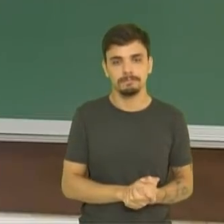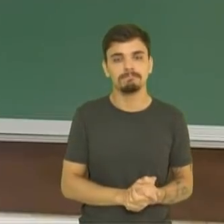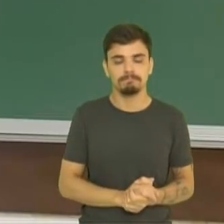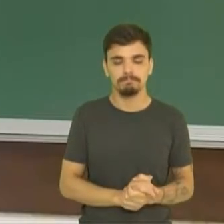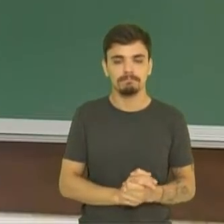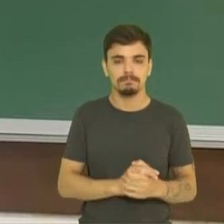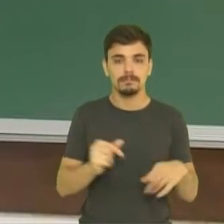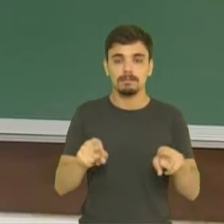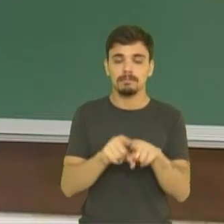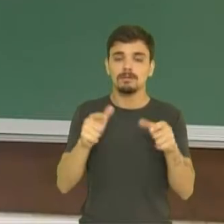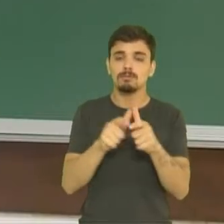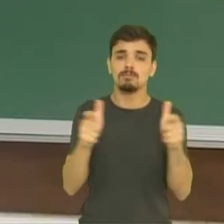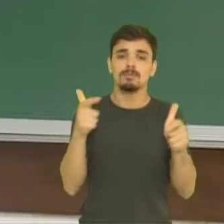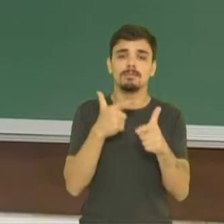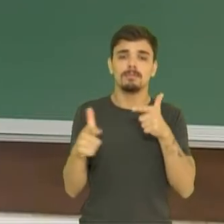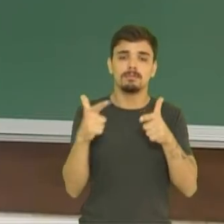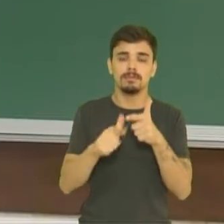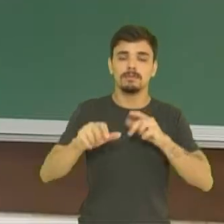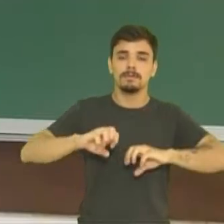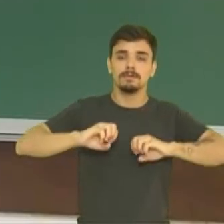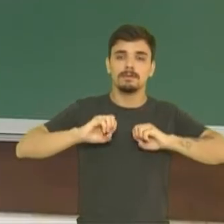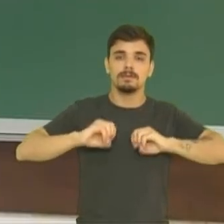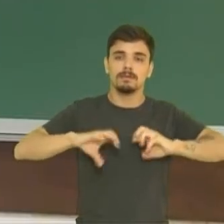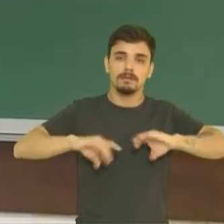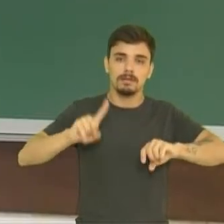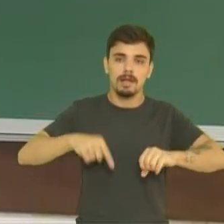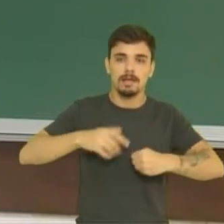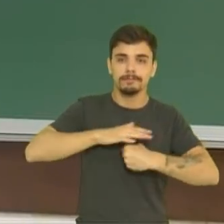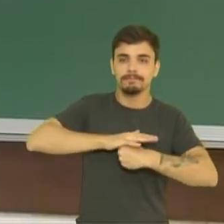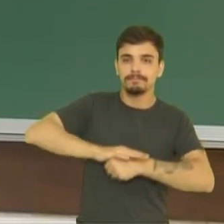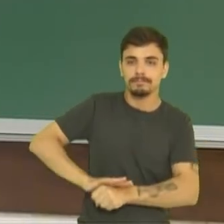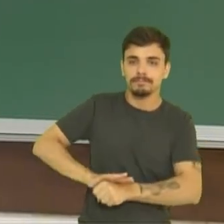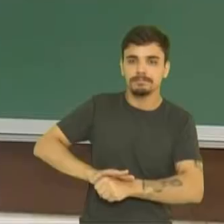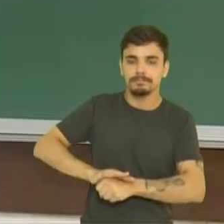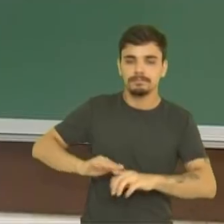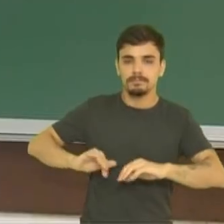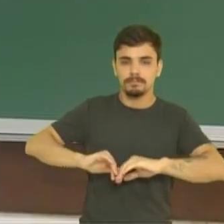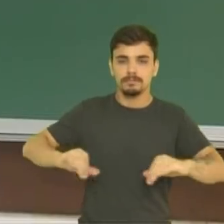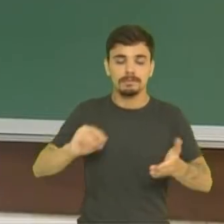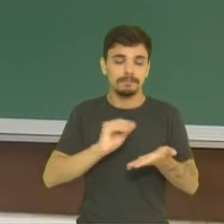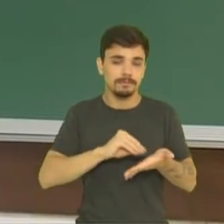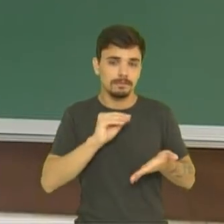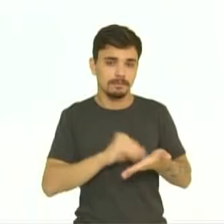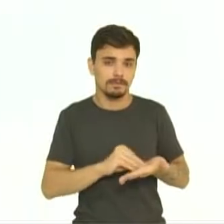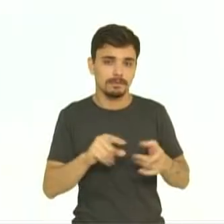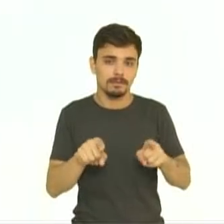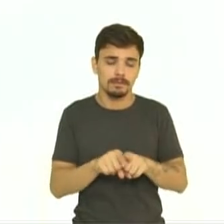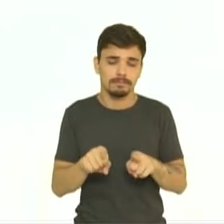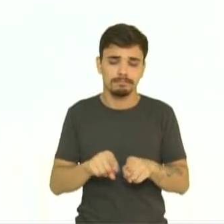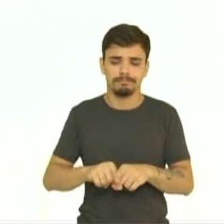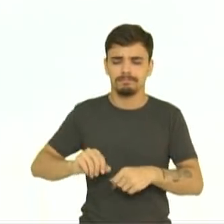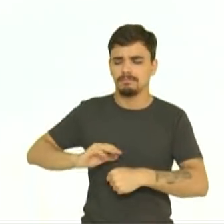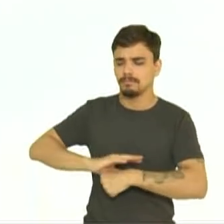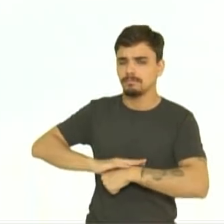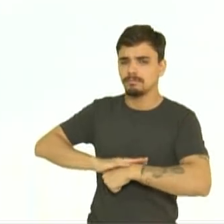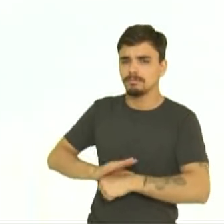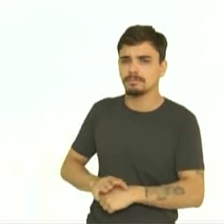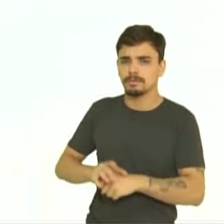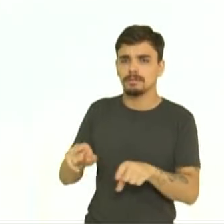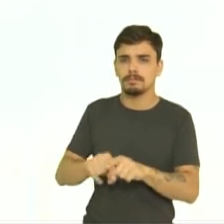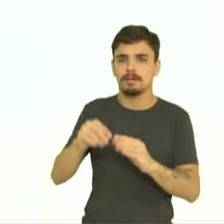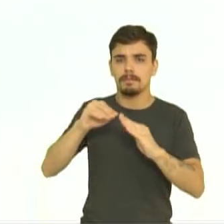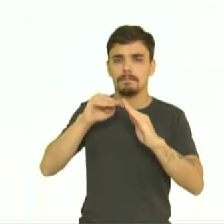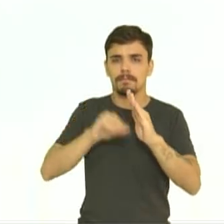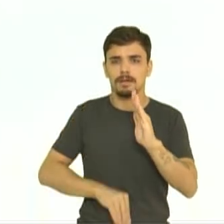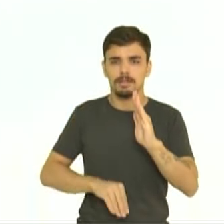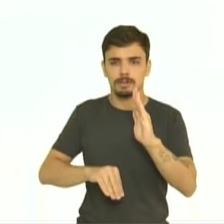Os grandes problemas na educação são exclusão, evasão, retenção e baixo nível